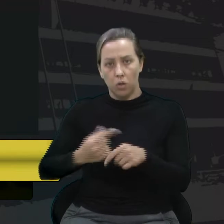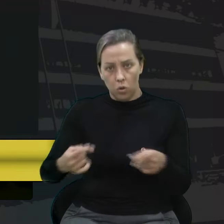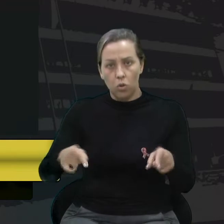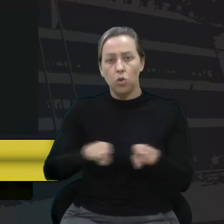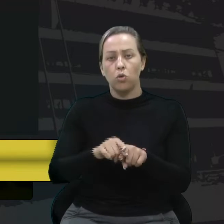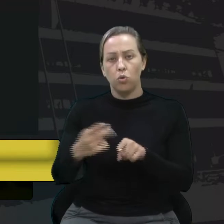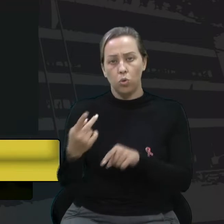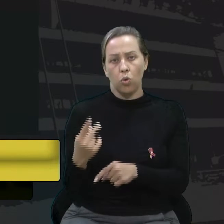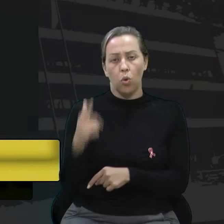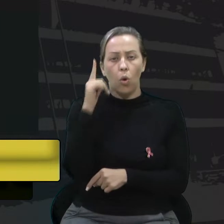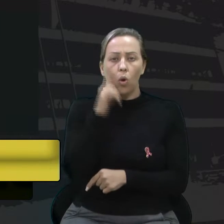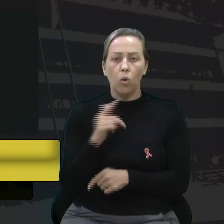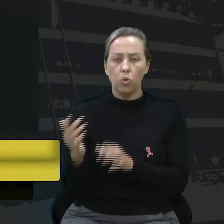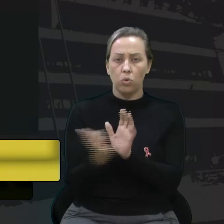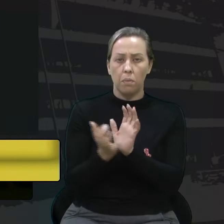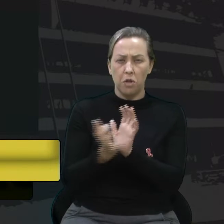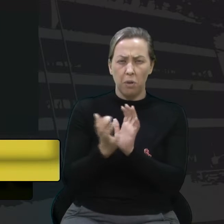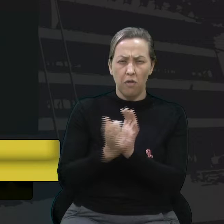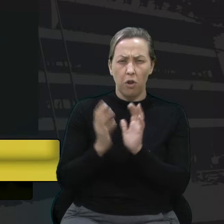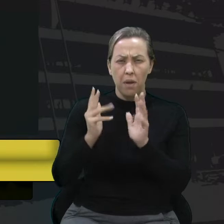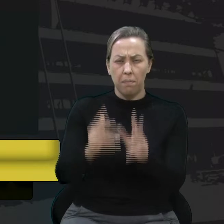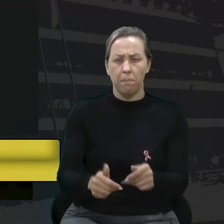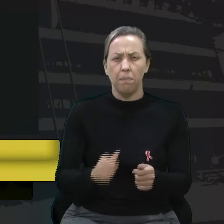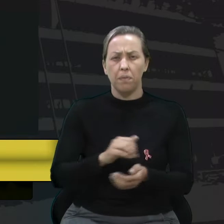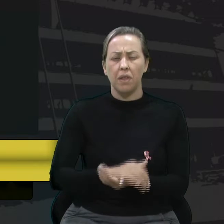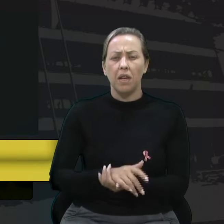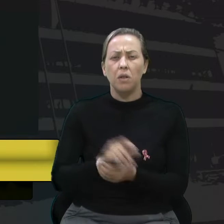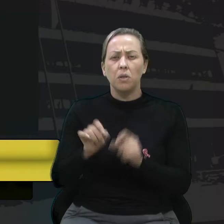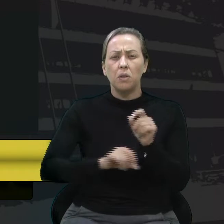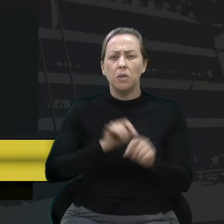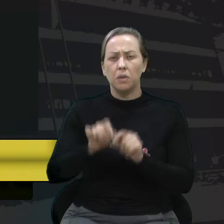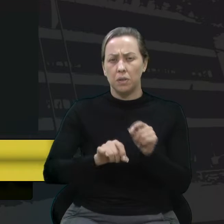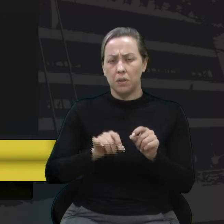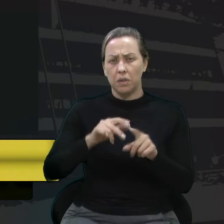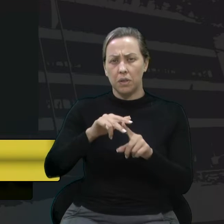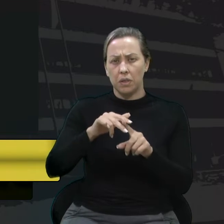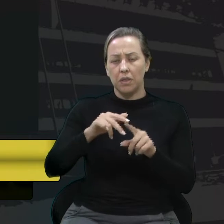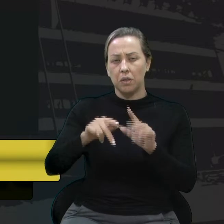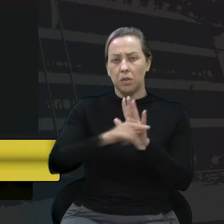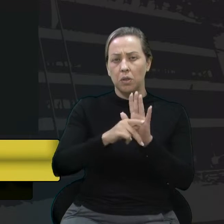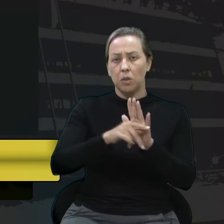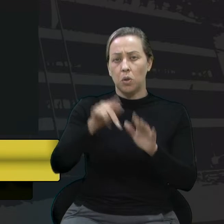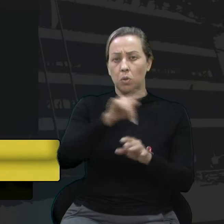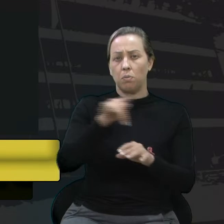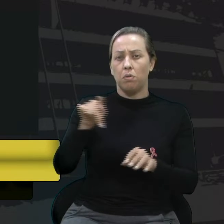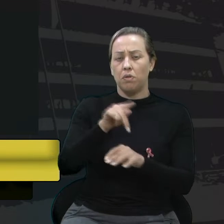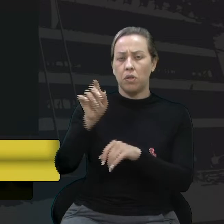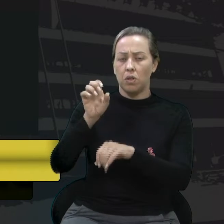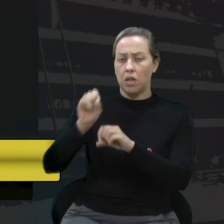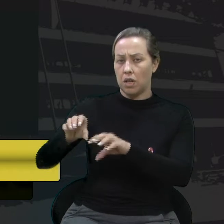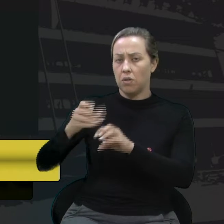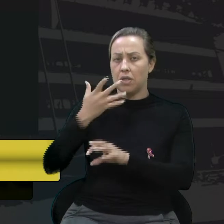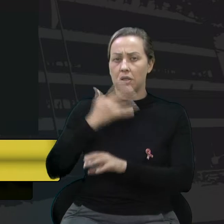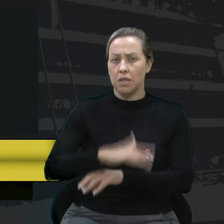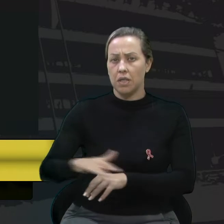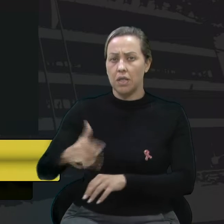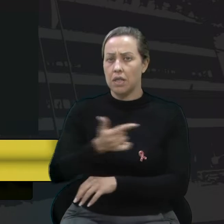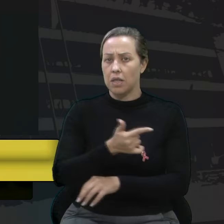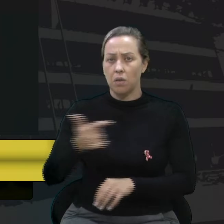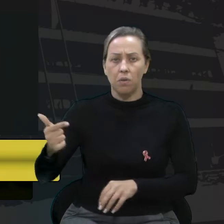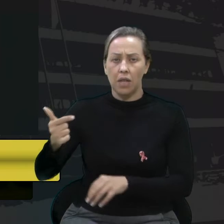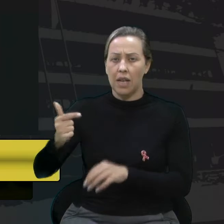contigo, enquanto colega. Em relação à questão da situação dos nossos professores da educação infantil, que não têm